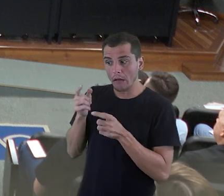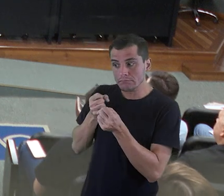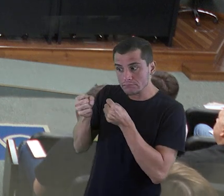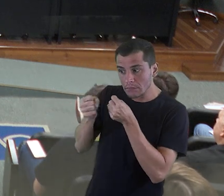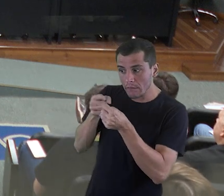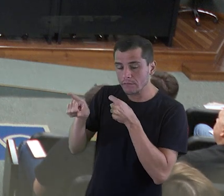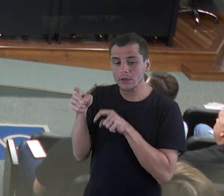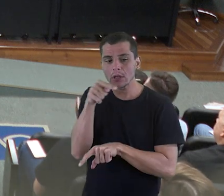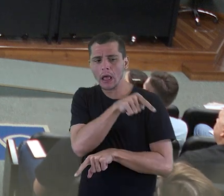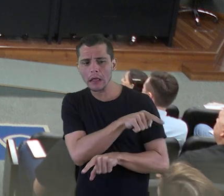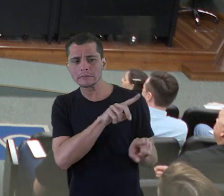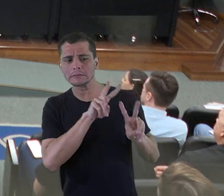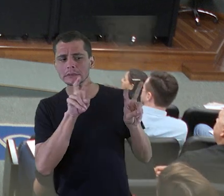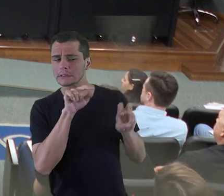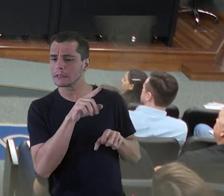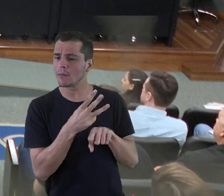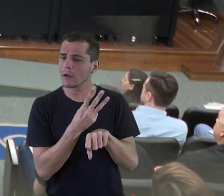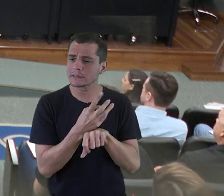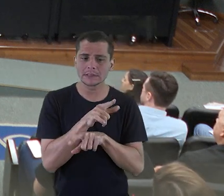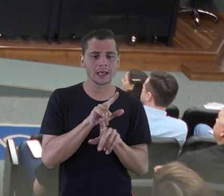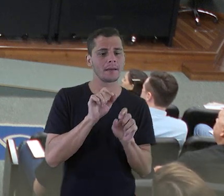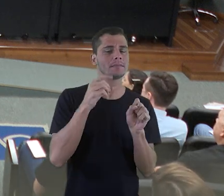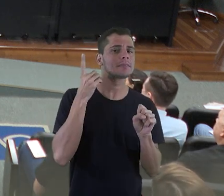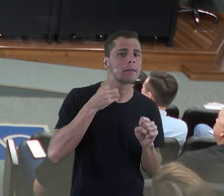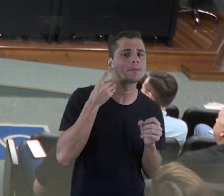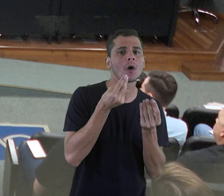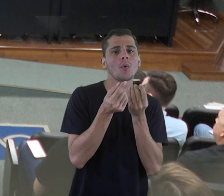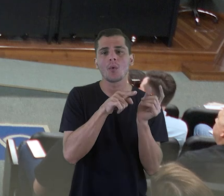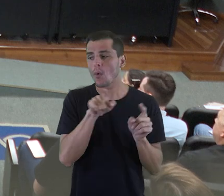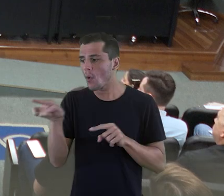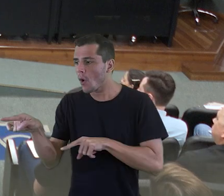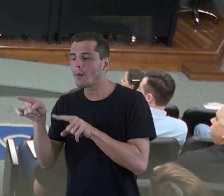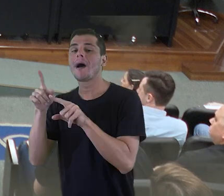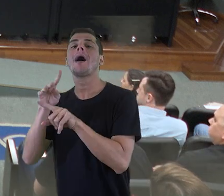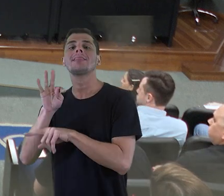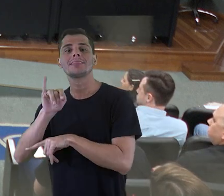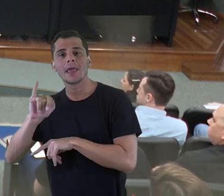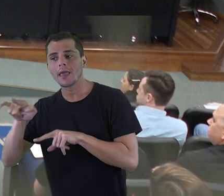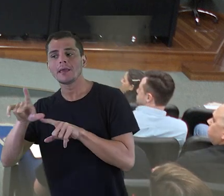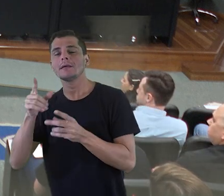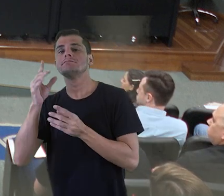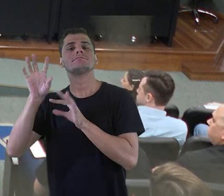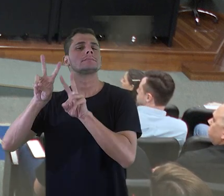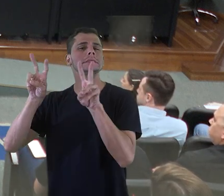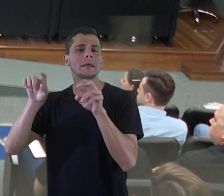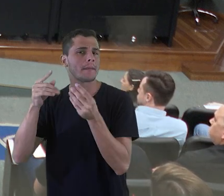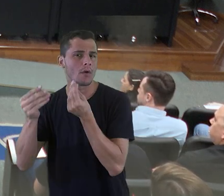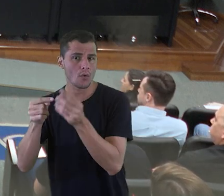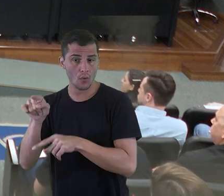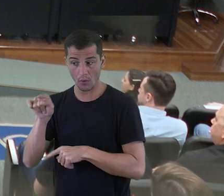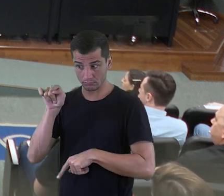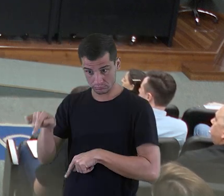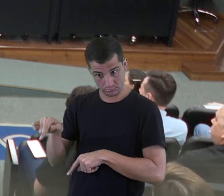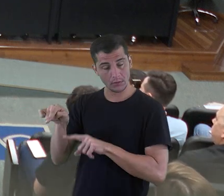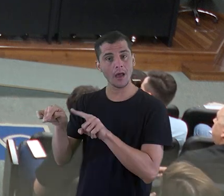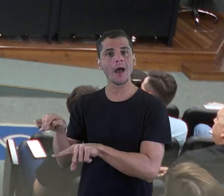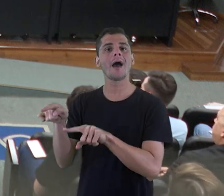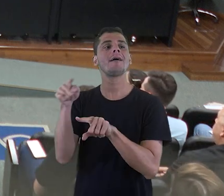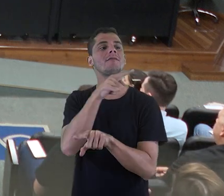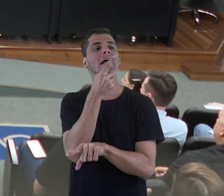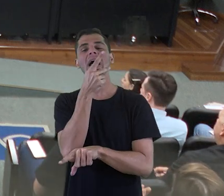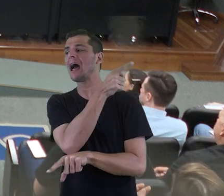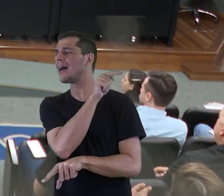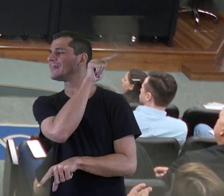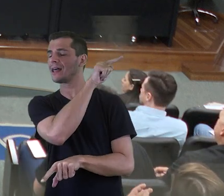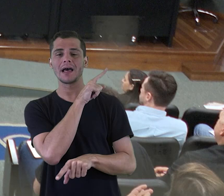Aí a TI fala que vai para a presidência, entrevista com a presidência. Entenderam como é funciona? Para saber o quê? Para saber o que vai na